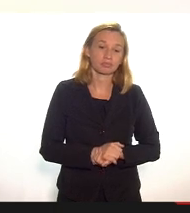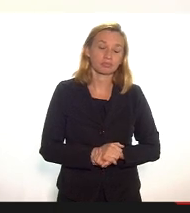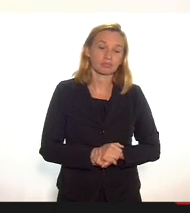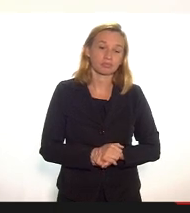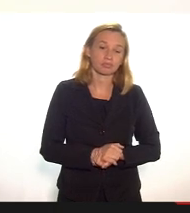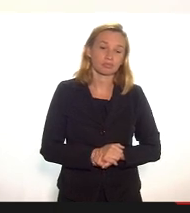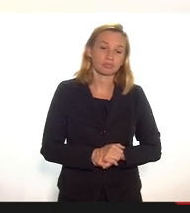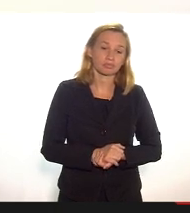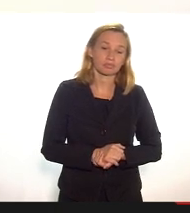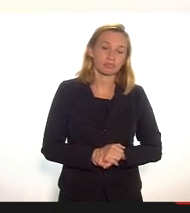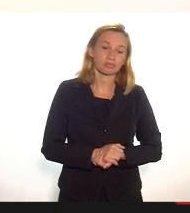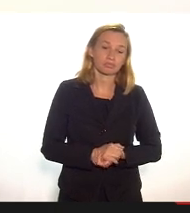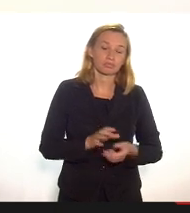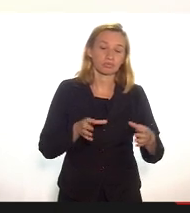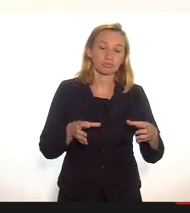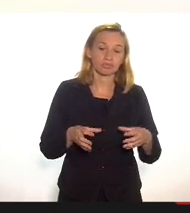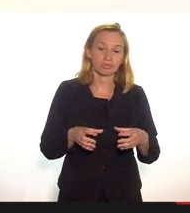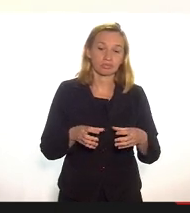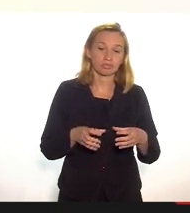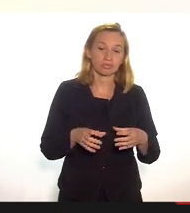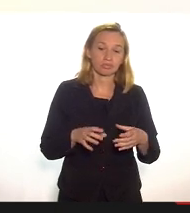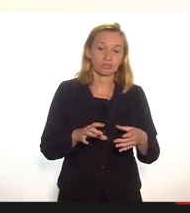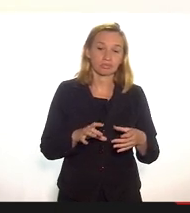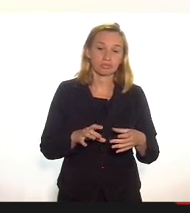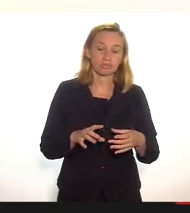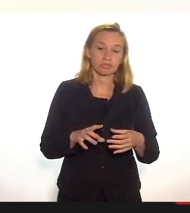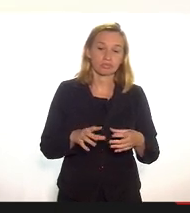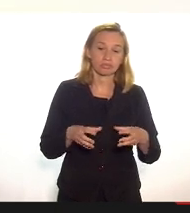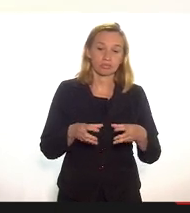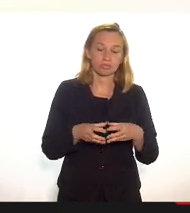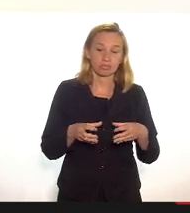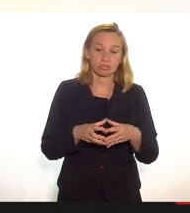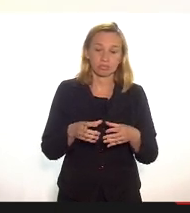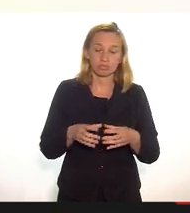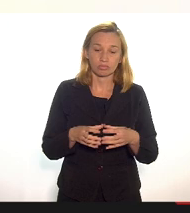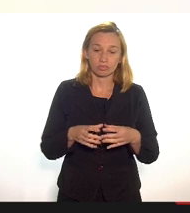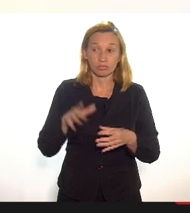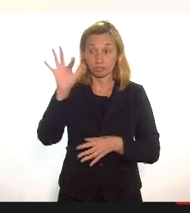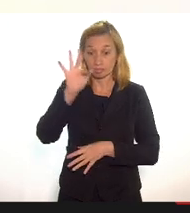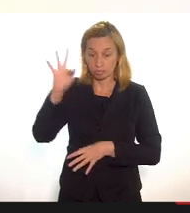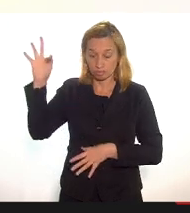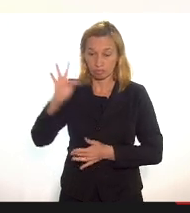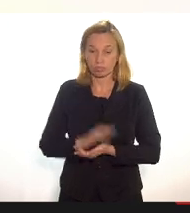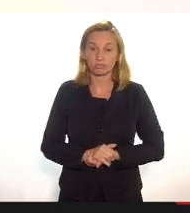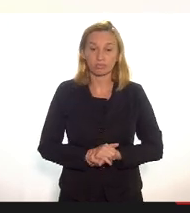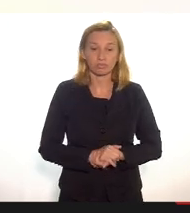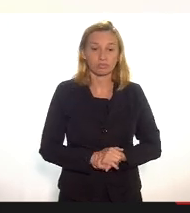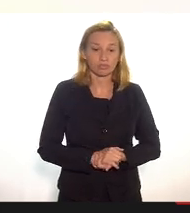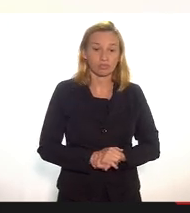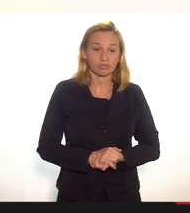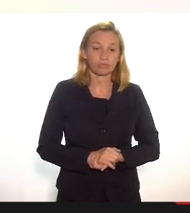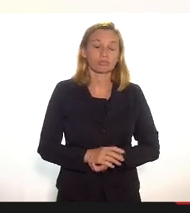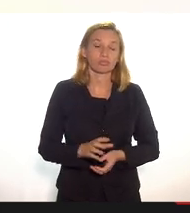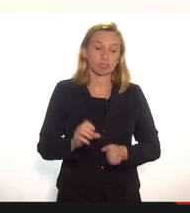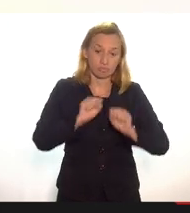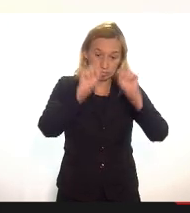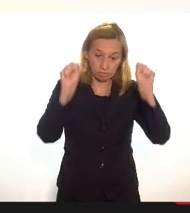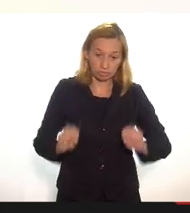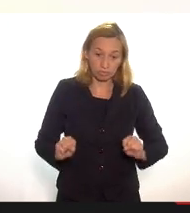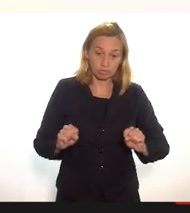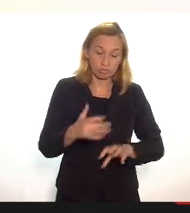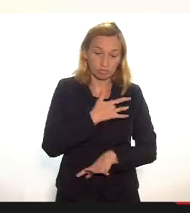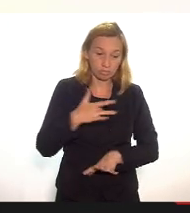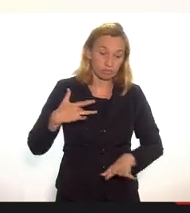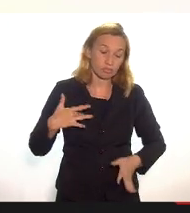as unidades federais seja dos colegas do Ministério Público Federal, a gente tem um sistema de saúde que é composto